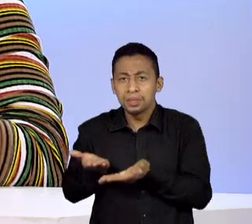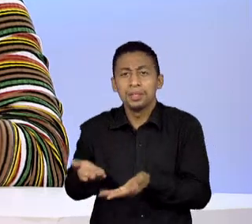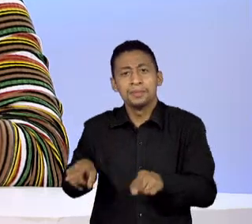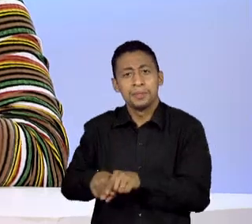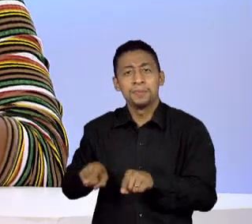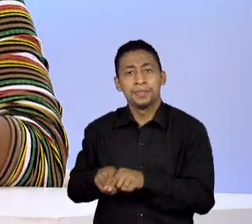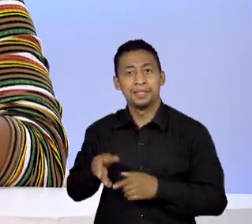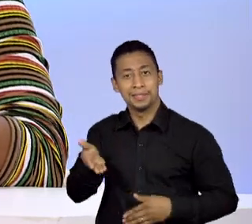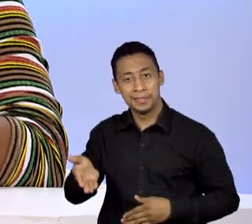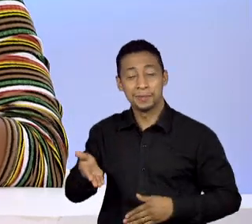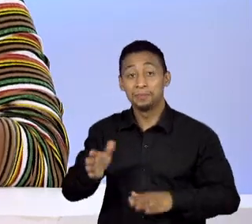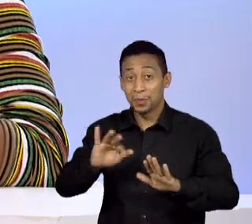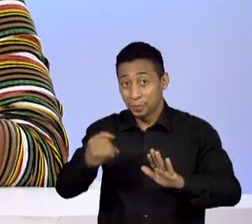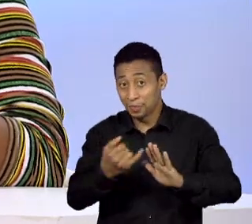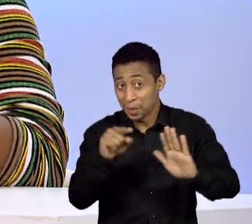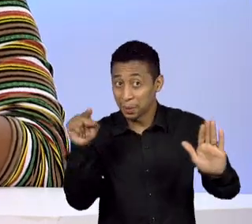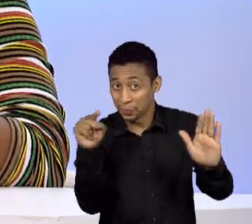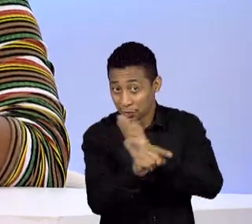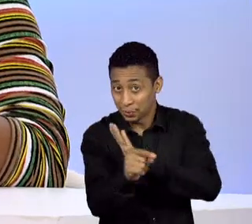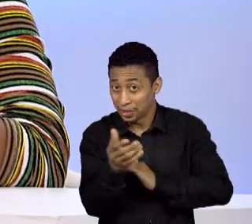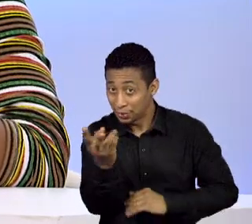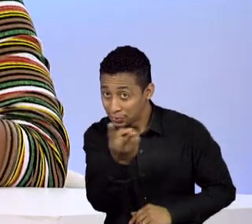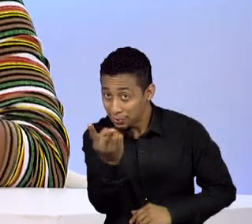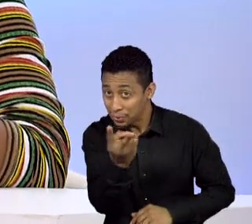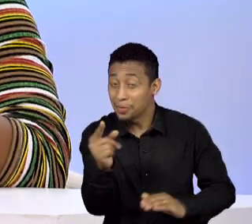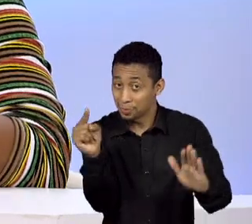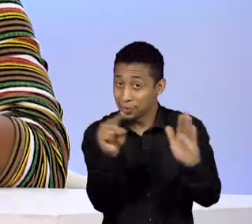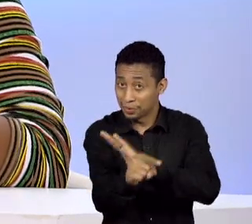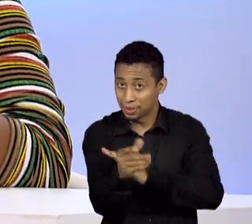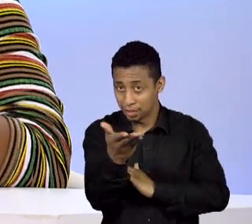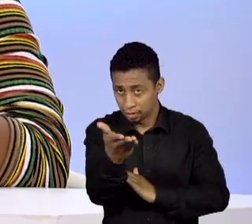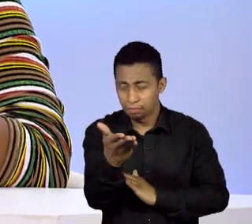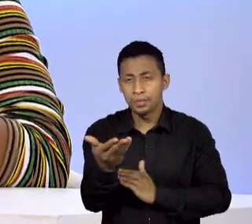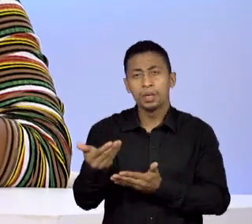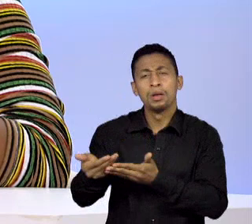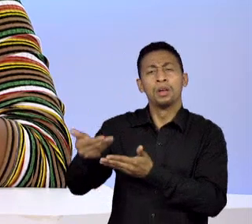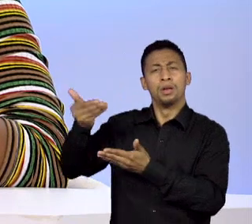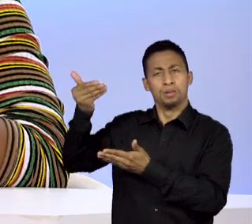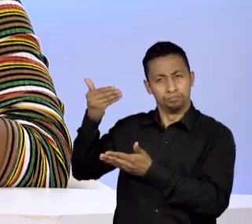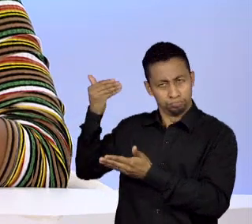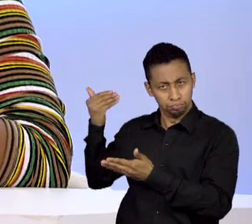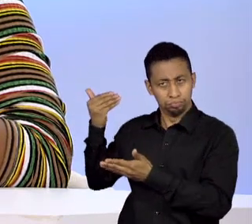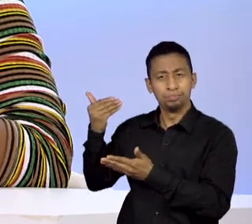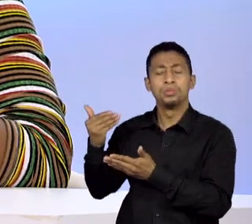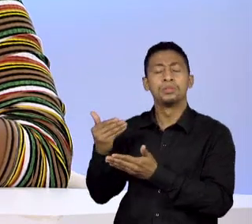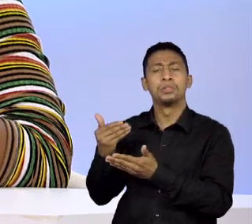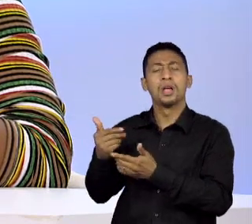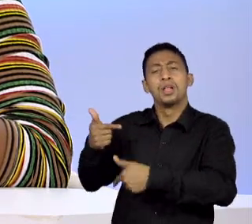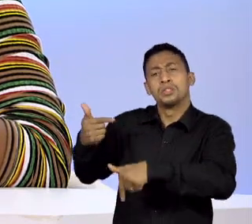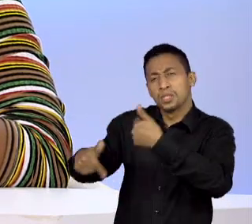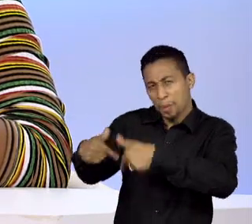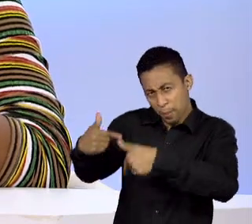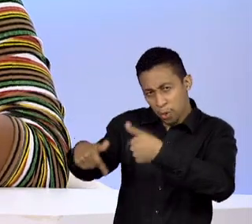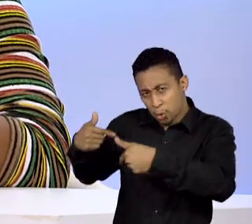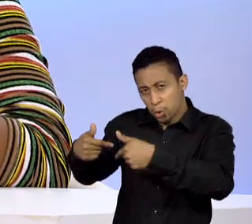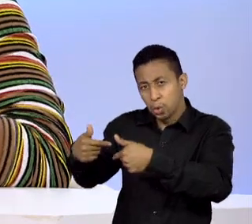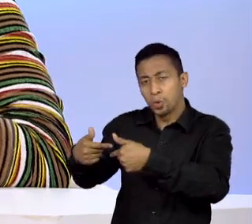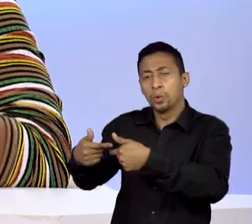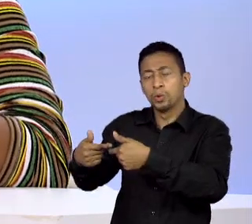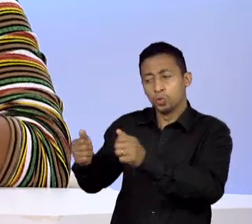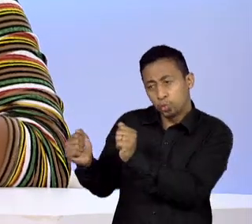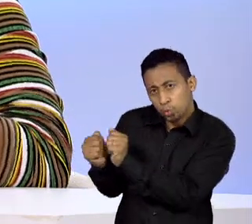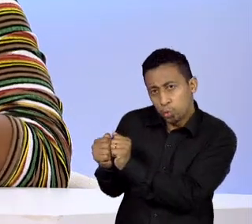aí, aproveito para te pergunto para os dois até, vocês já trabalharam com roteiristas,